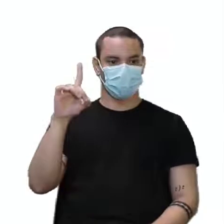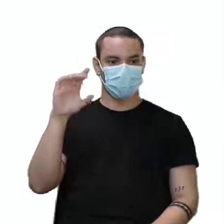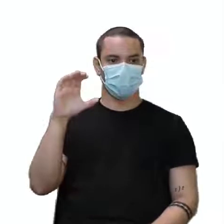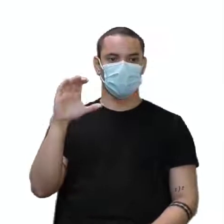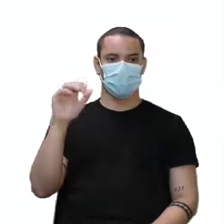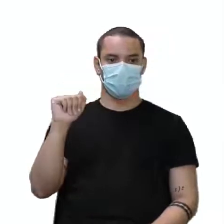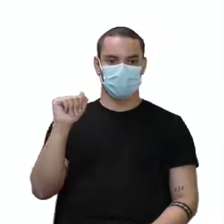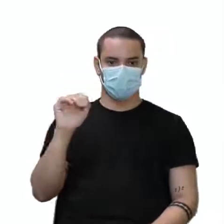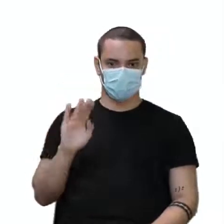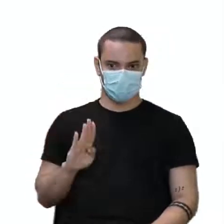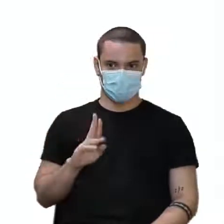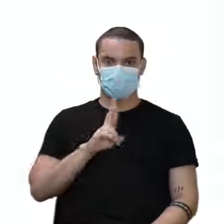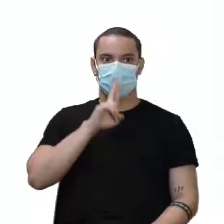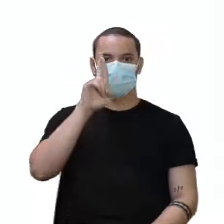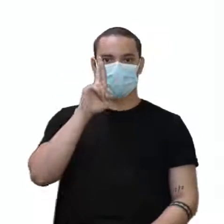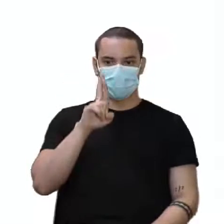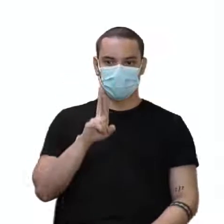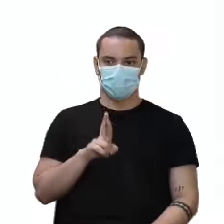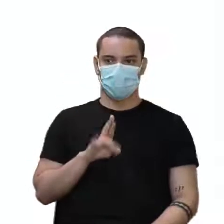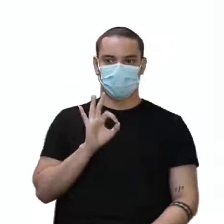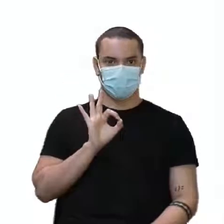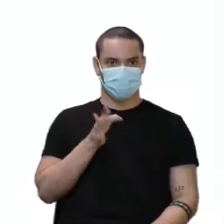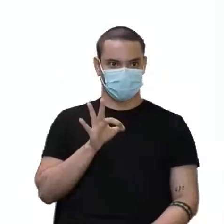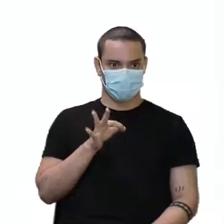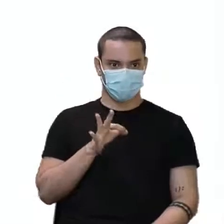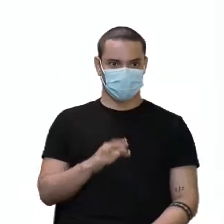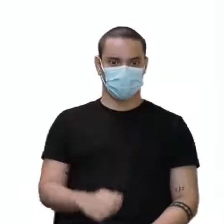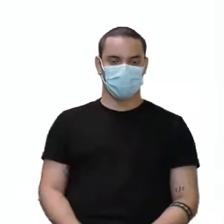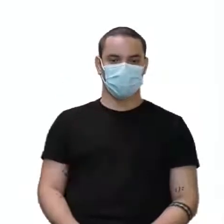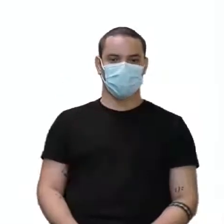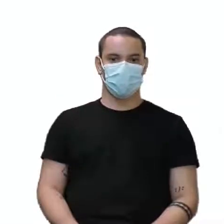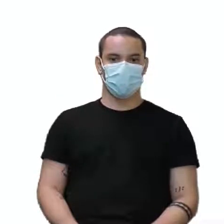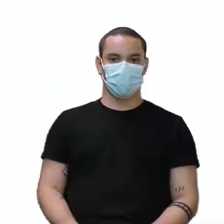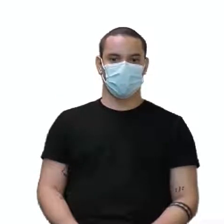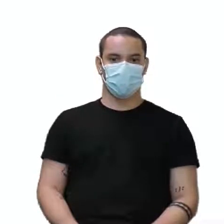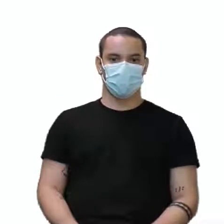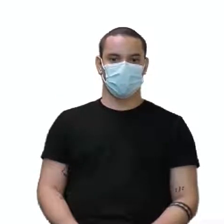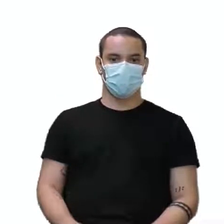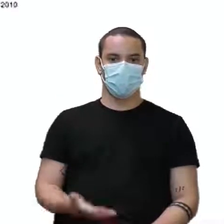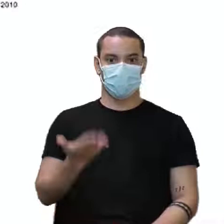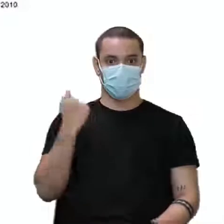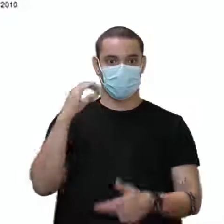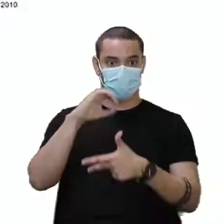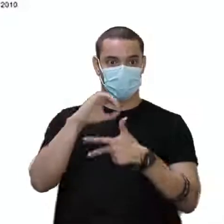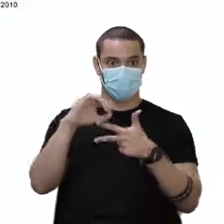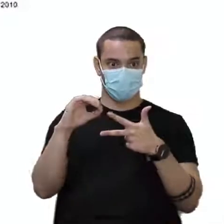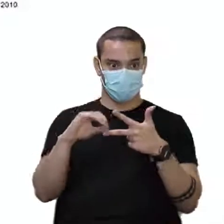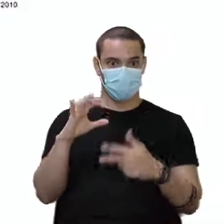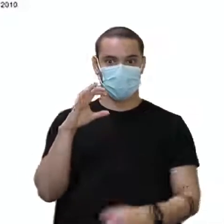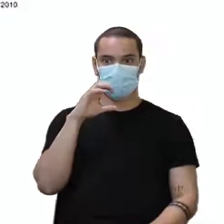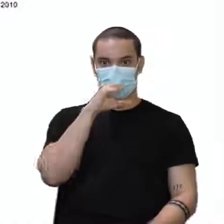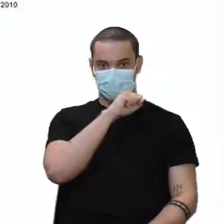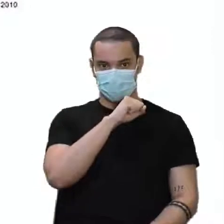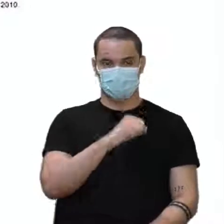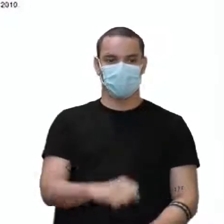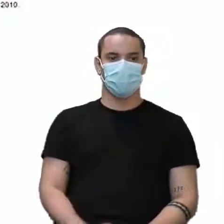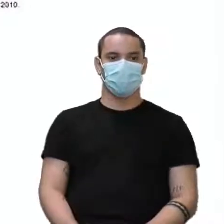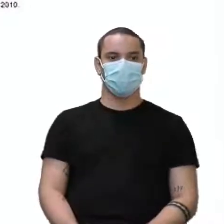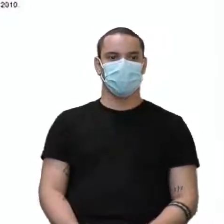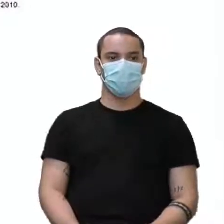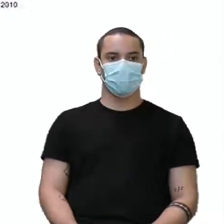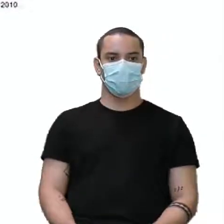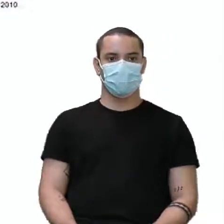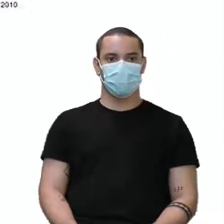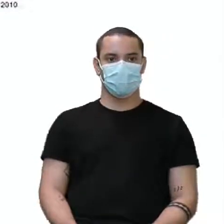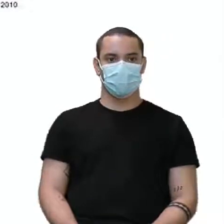B, as respostas aí para vocês. Muito bem? Vamos seguir. Se liga no Enem. Uma questão rapidinho do Enem para vocês. Olha